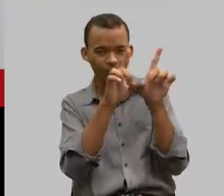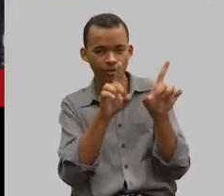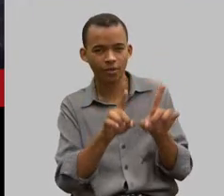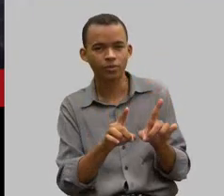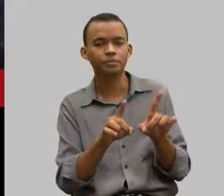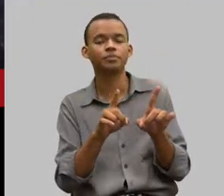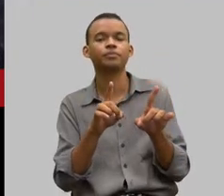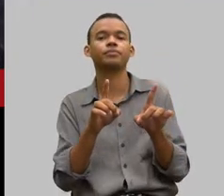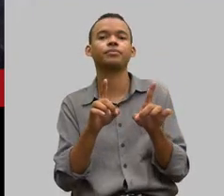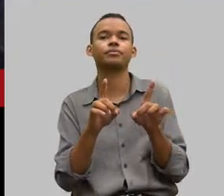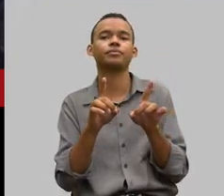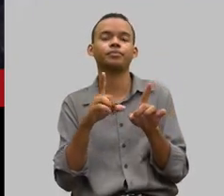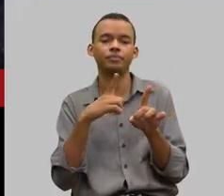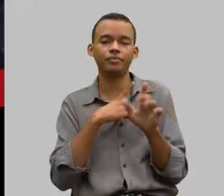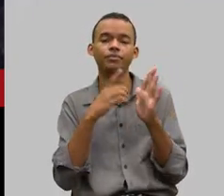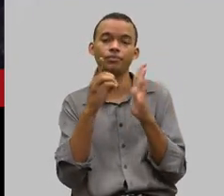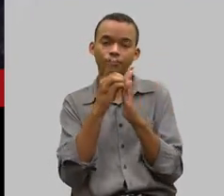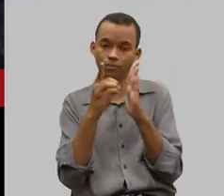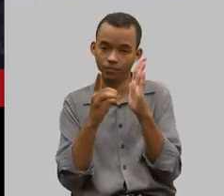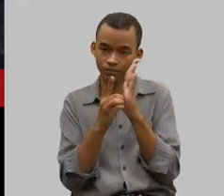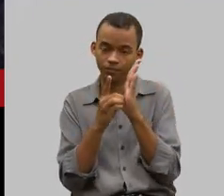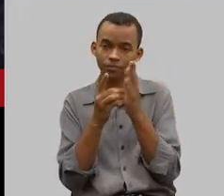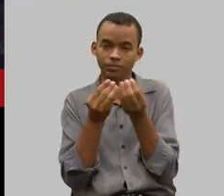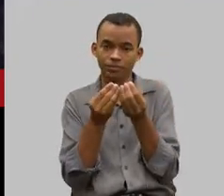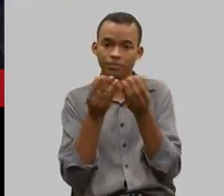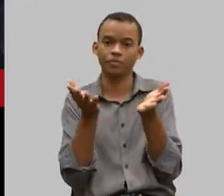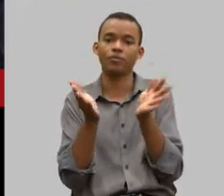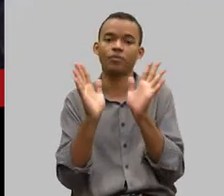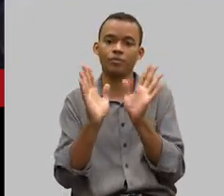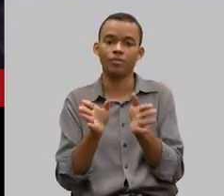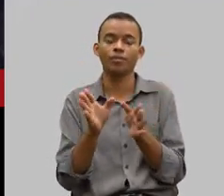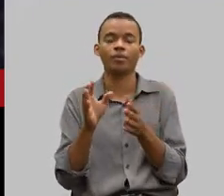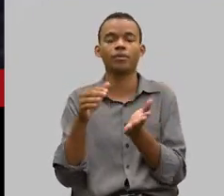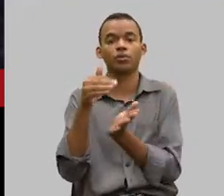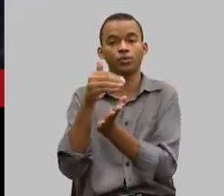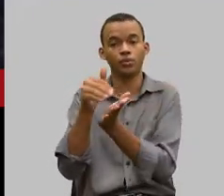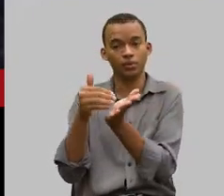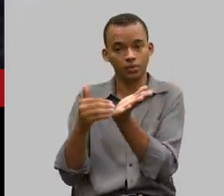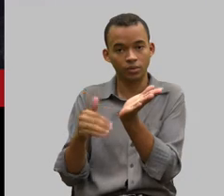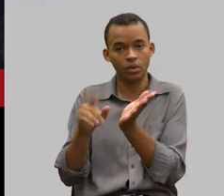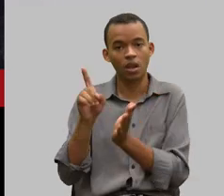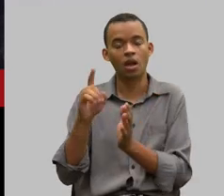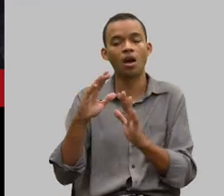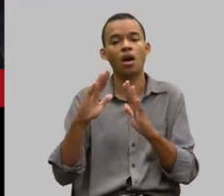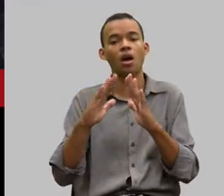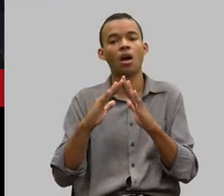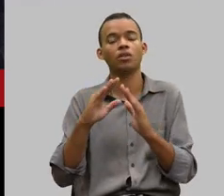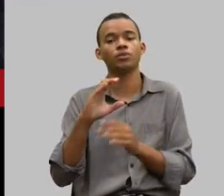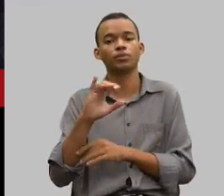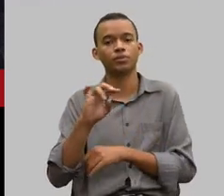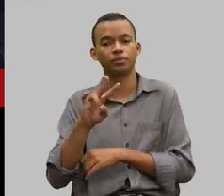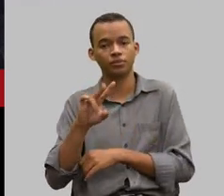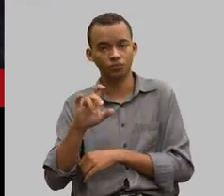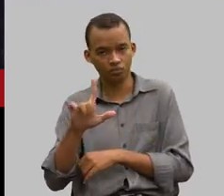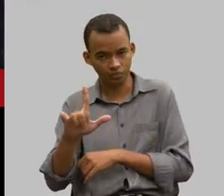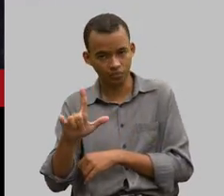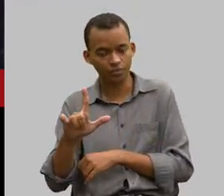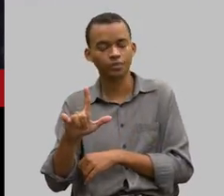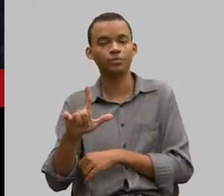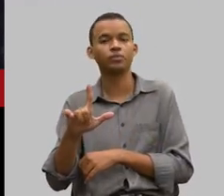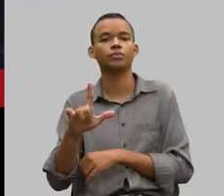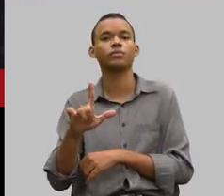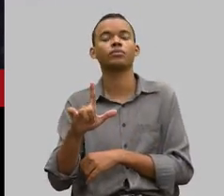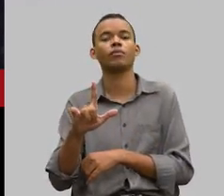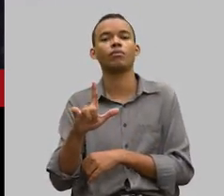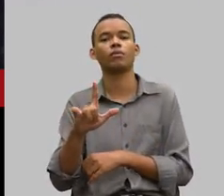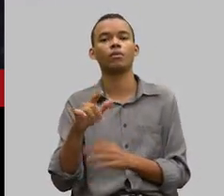Decreto da secretaria da casa civil fazer essa permear essa relação entre secretarias meio